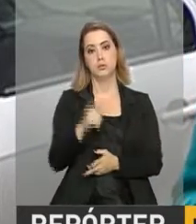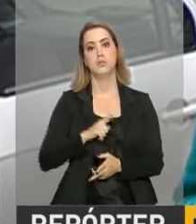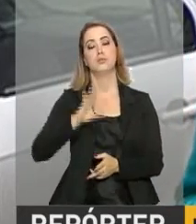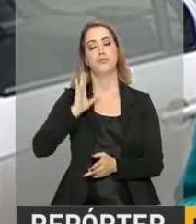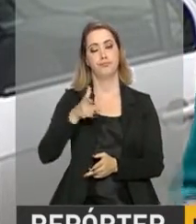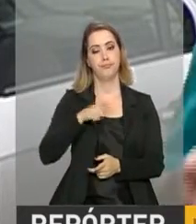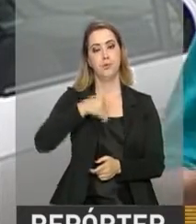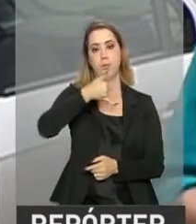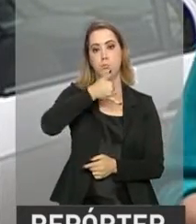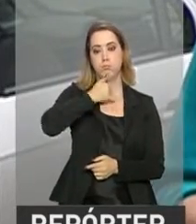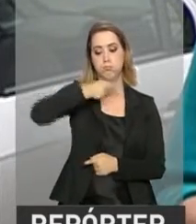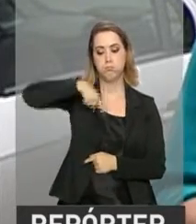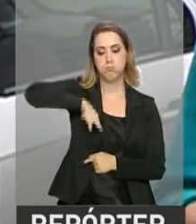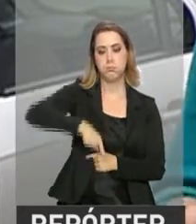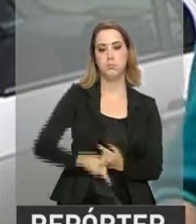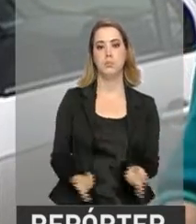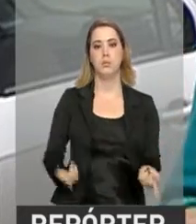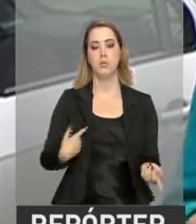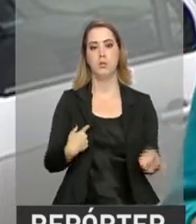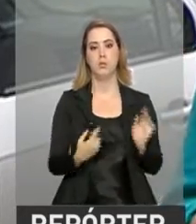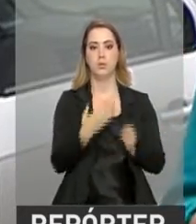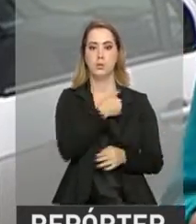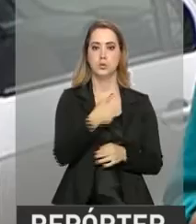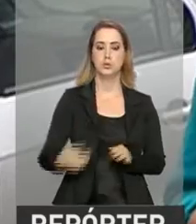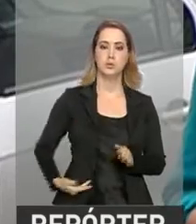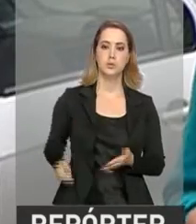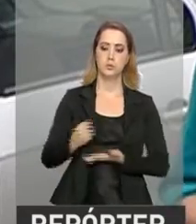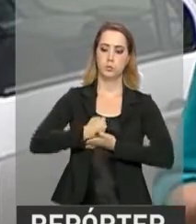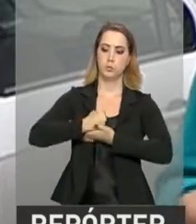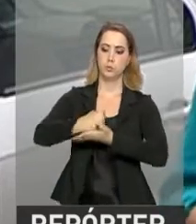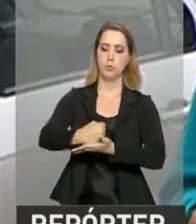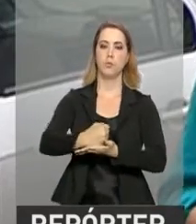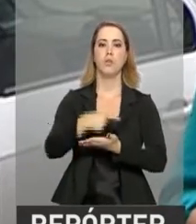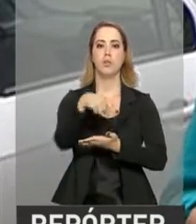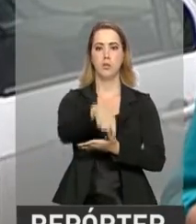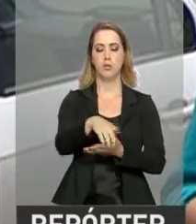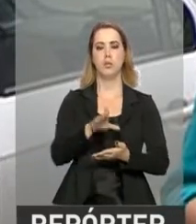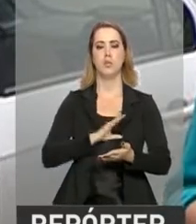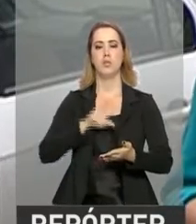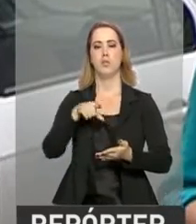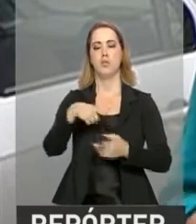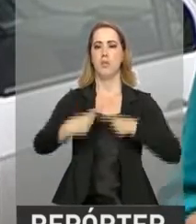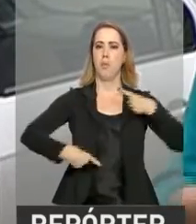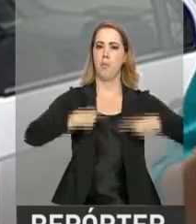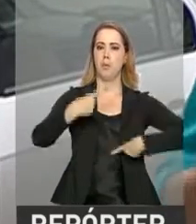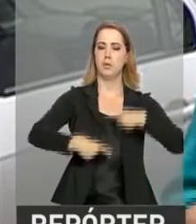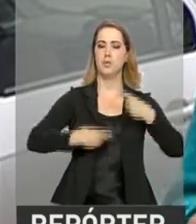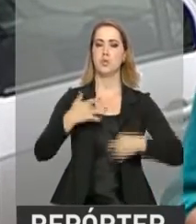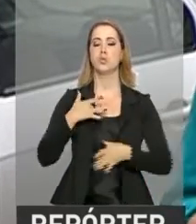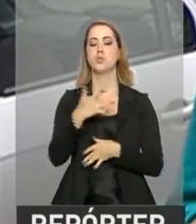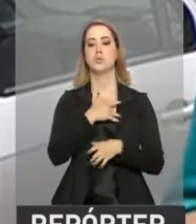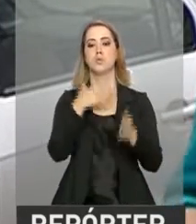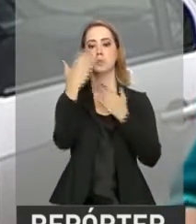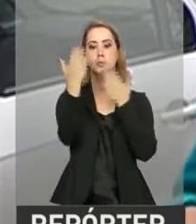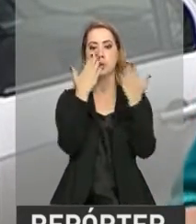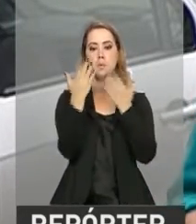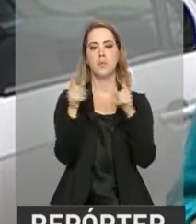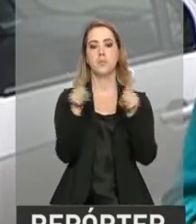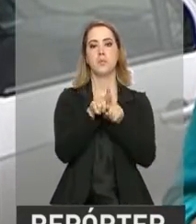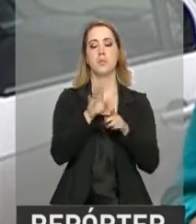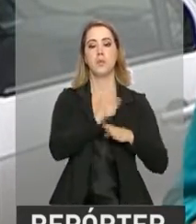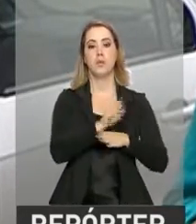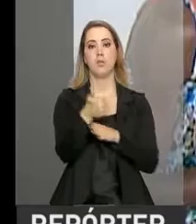Saúde. O governo oferece tratamento contra a doença. A política de saúde mental foi implementada há 15 anos para atender